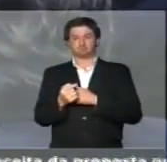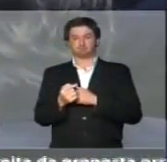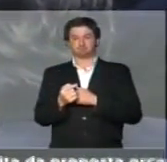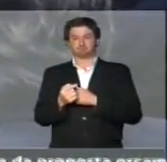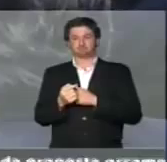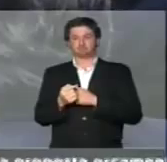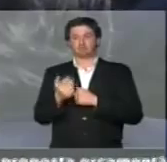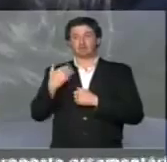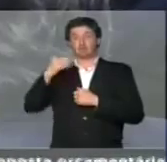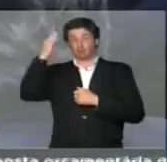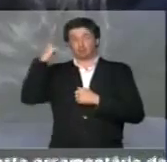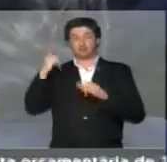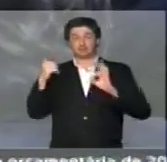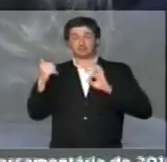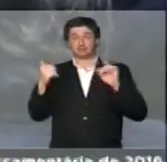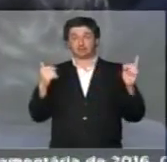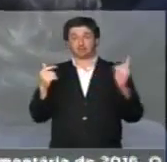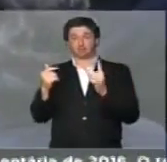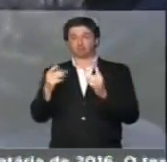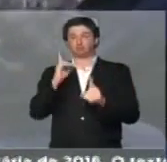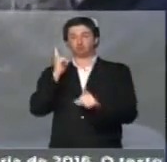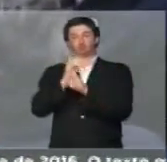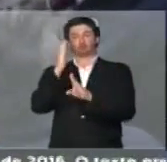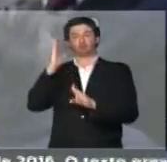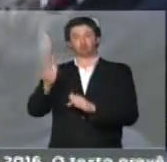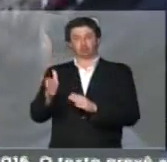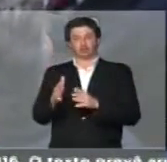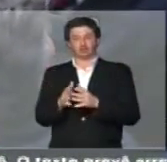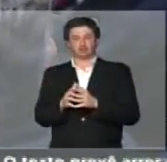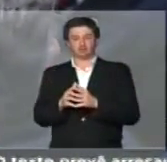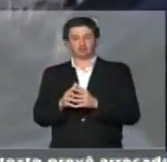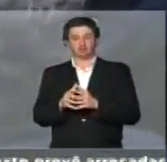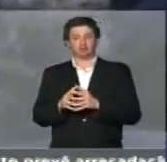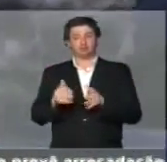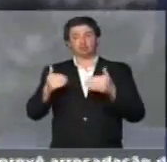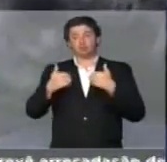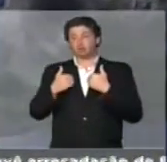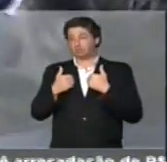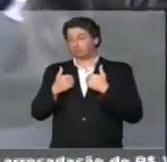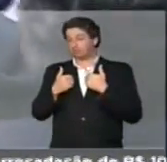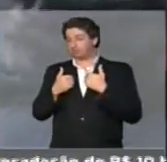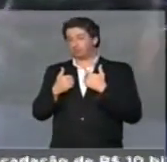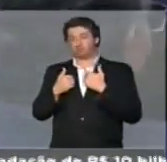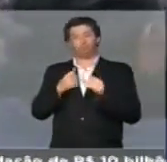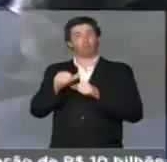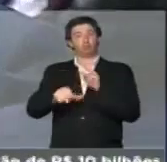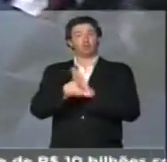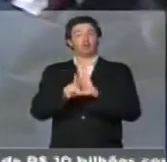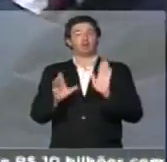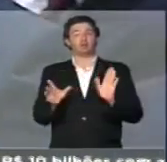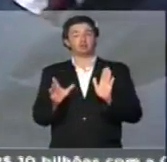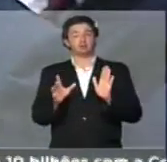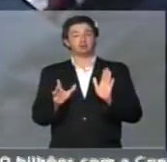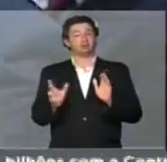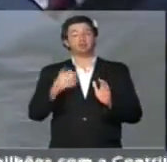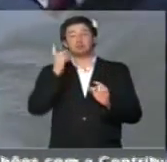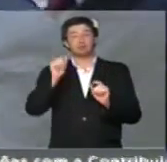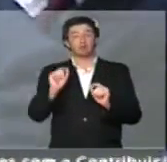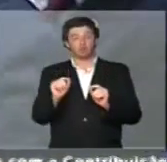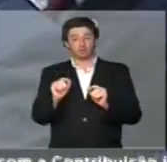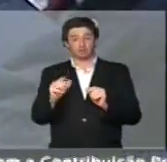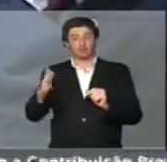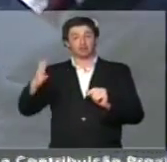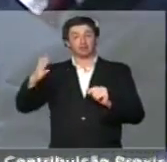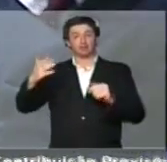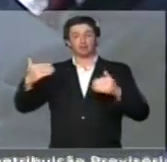Como eu sei que a polícia já descobriu, eu então mudo a lei, dizendo que na